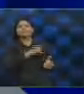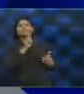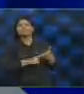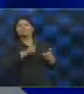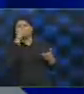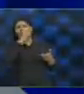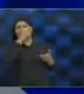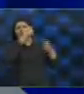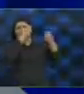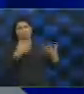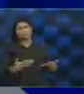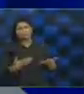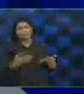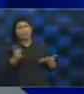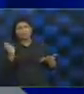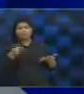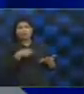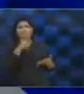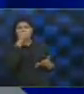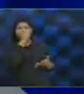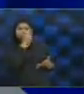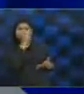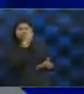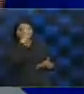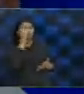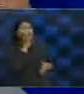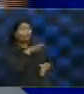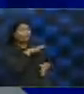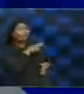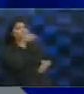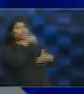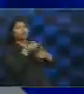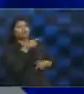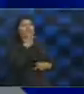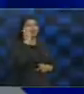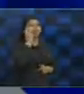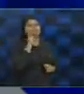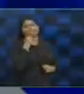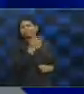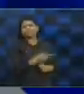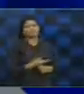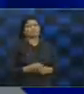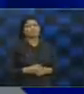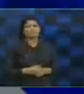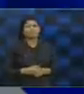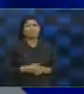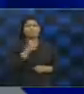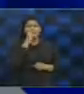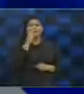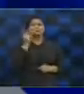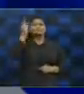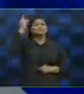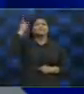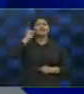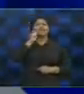votos. Faz uma campanha velha, antiga, estilo anos 50. Aquela de só jogar pedras e não saber construir.